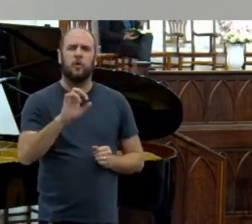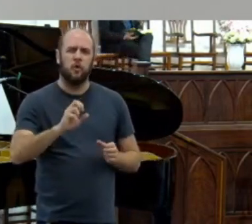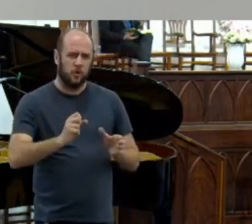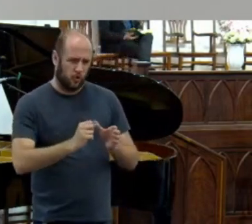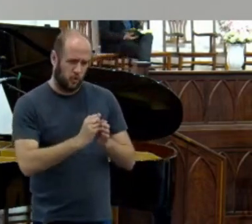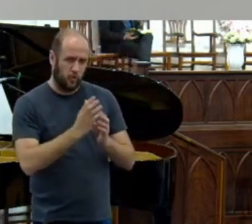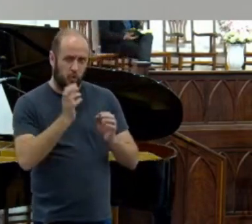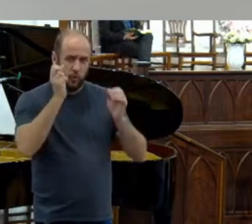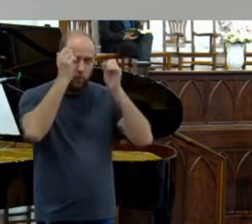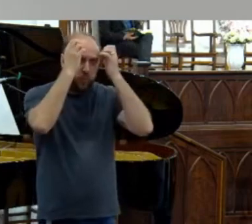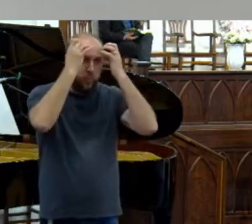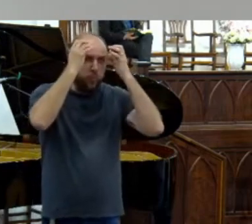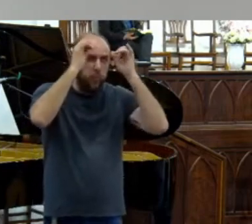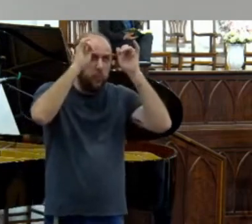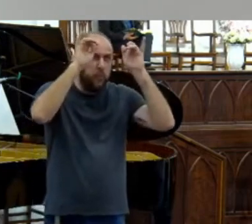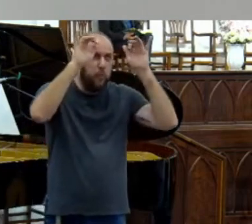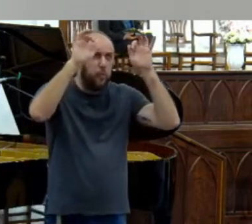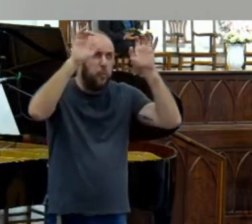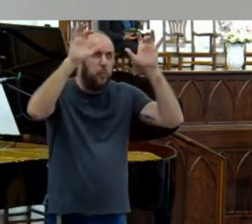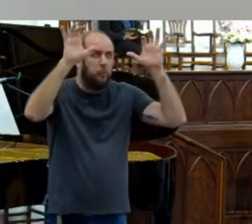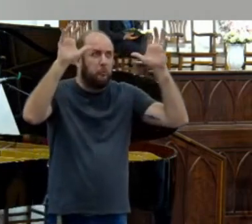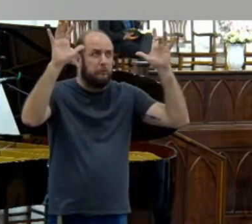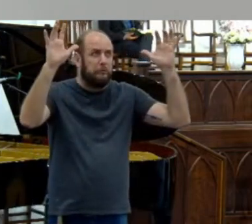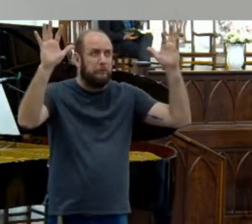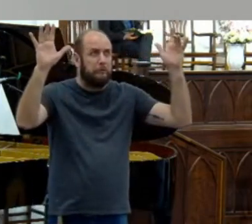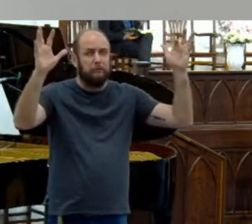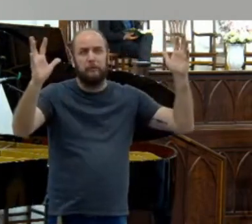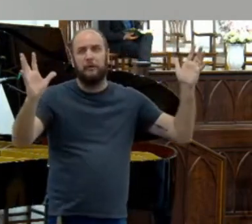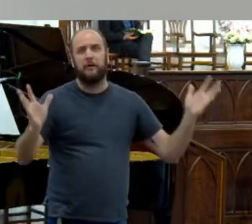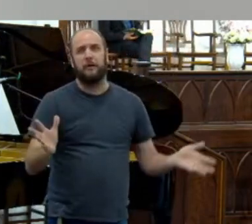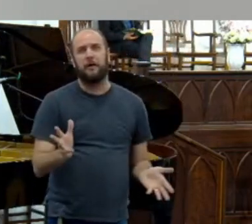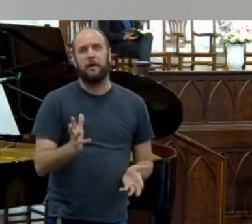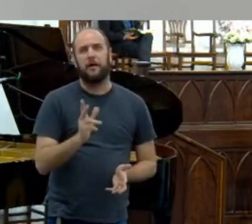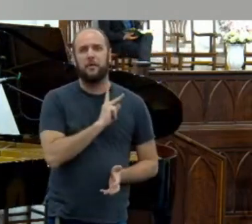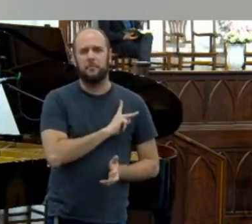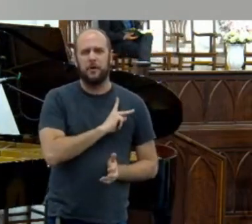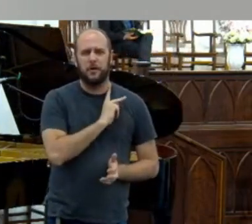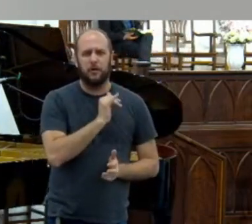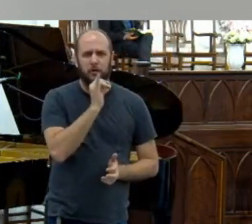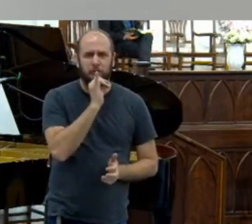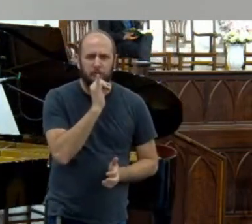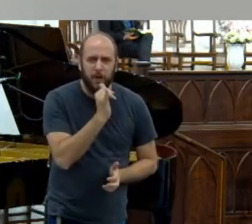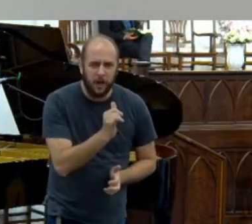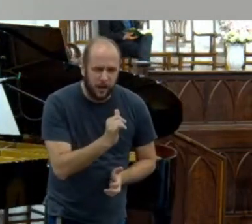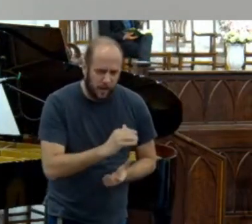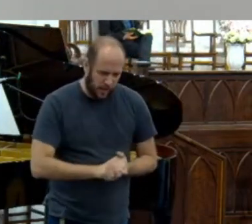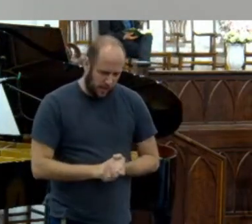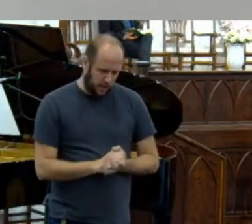da sua cabecinha careca, ele disse assim,